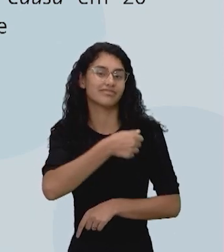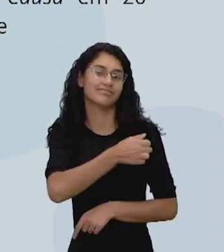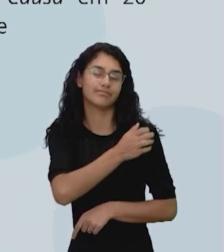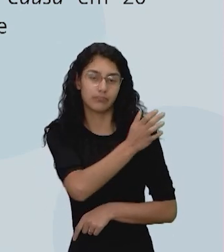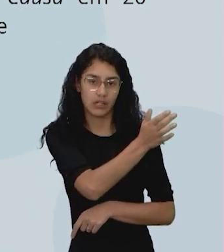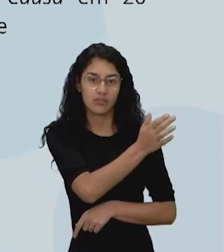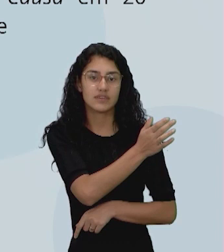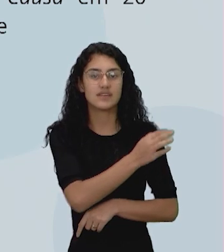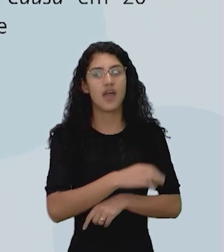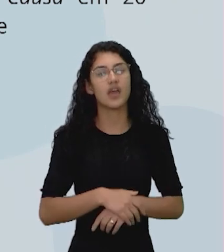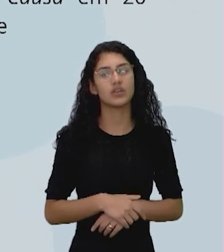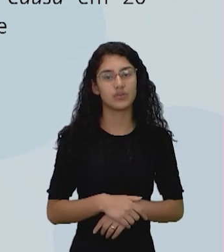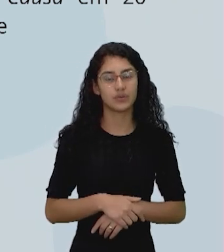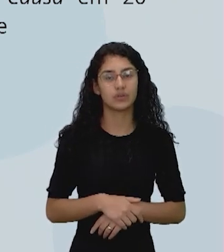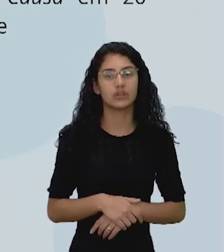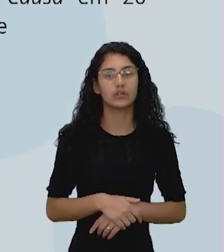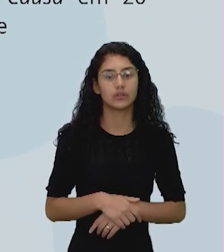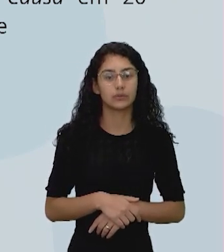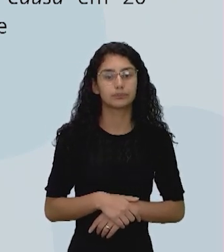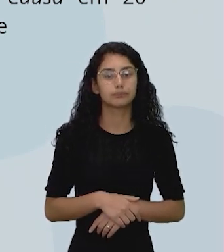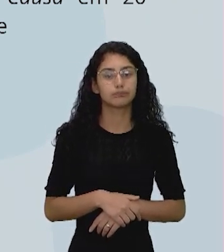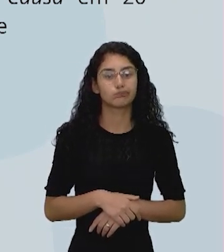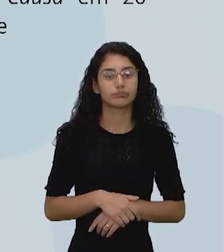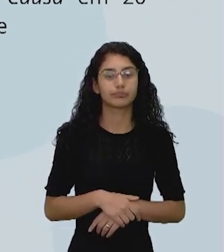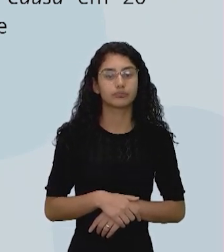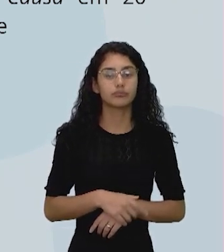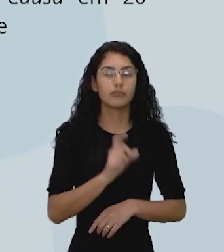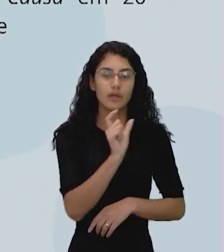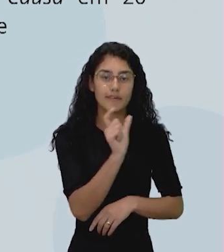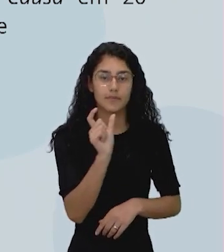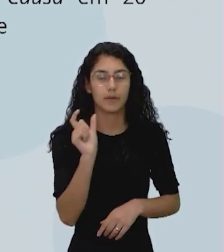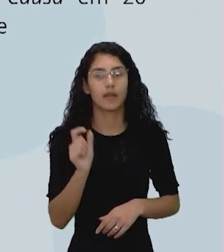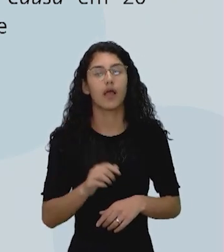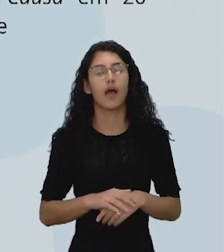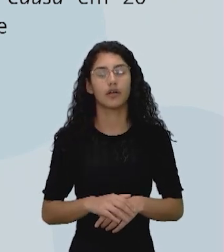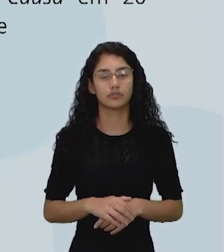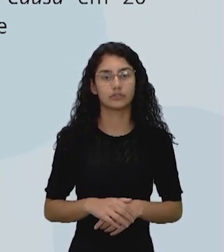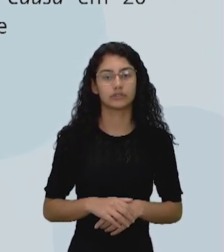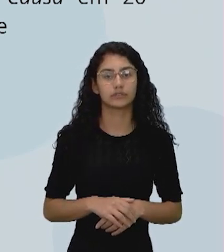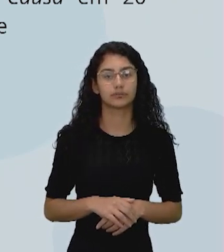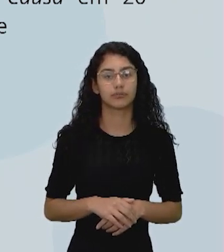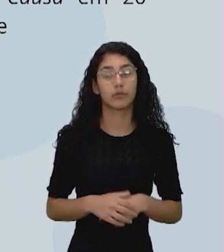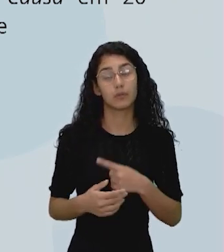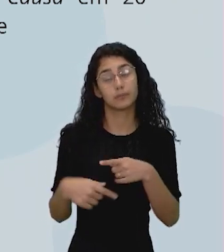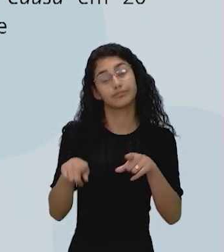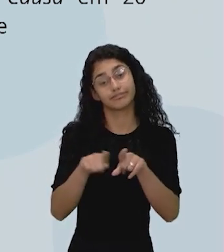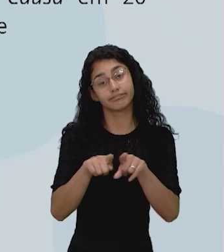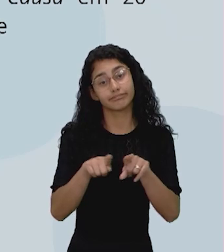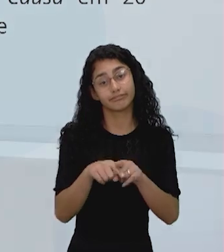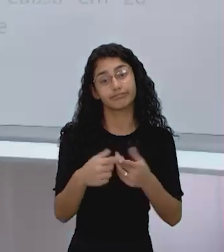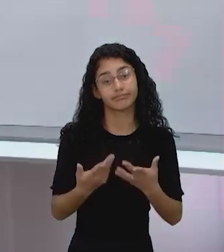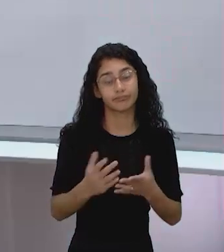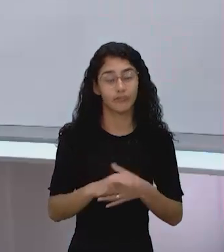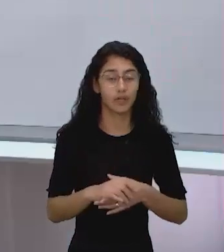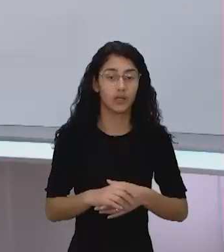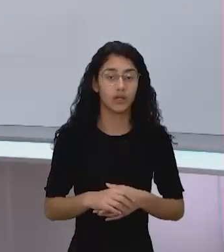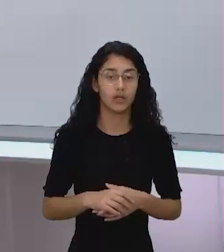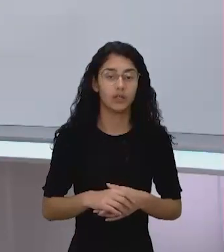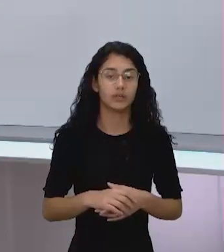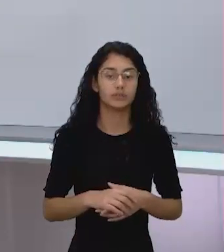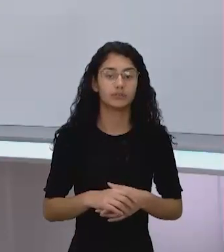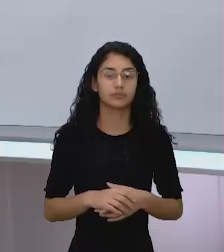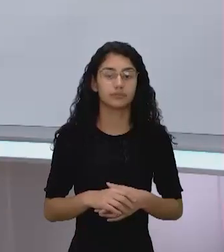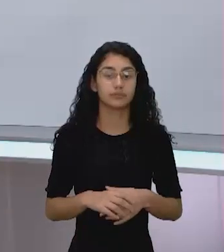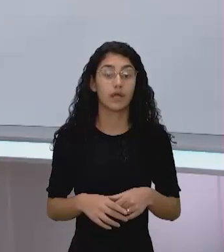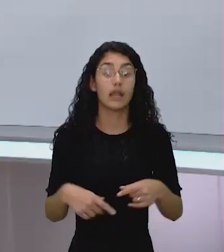próprias palavras do Milton Santos, é discriminado, sofre com racismo, com ele não foi diferente, e acresce ainda o fato dele